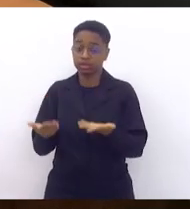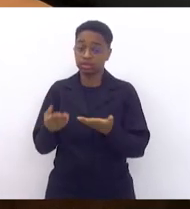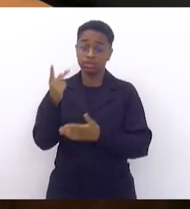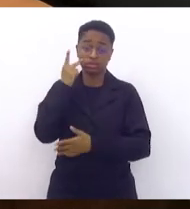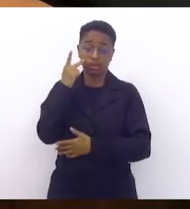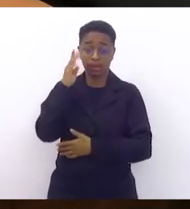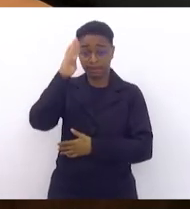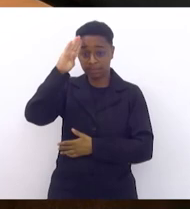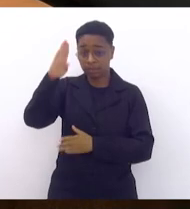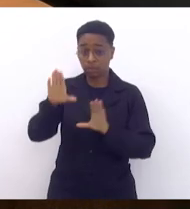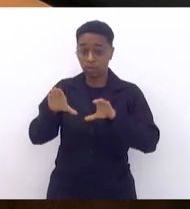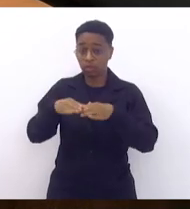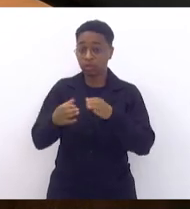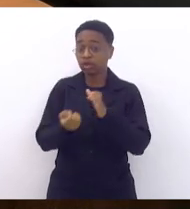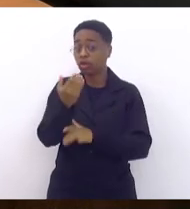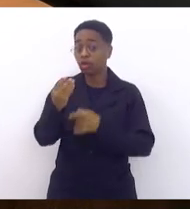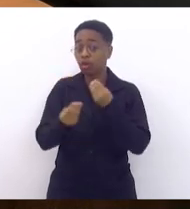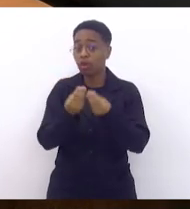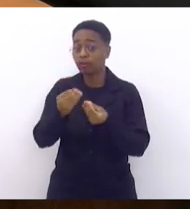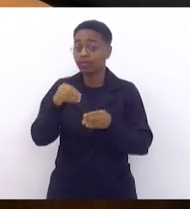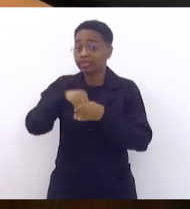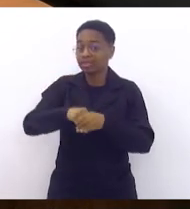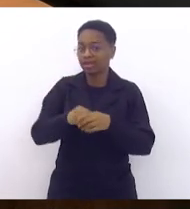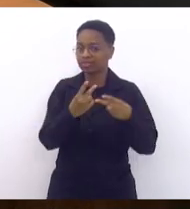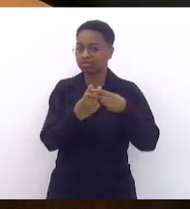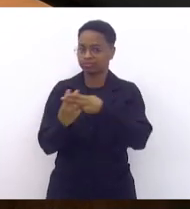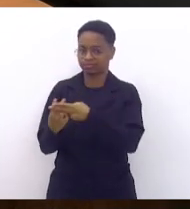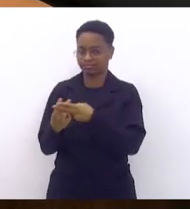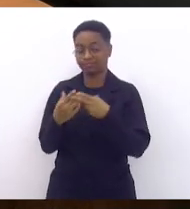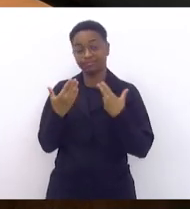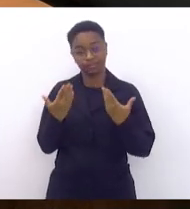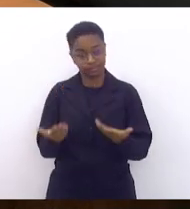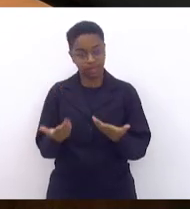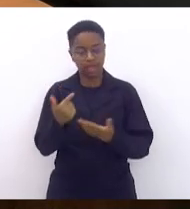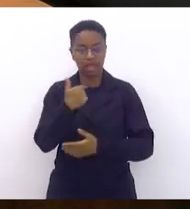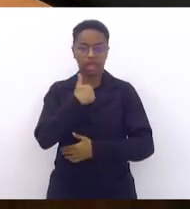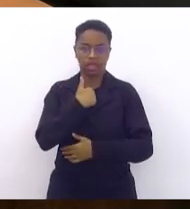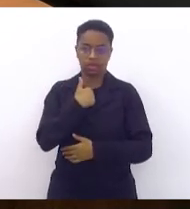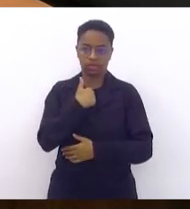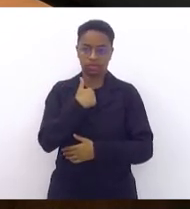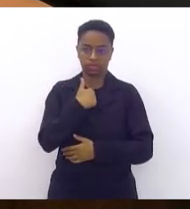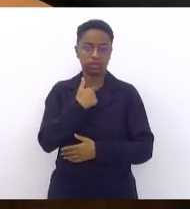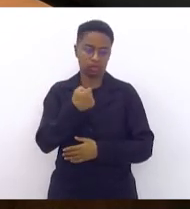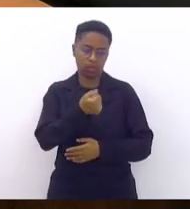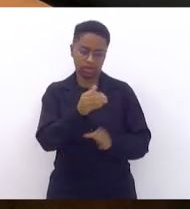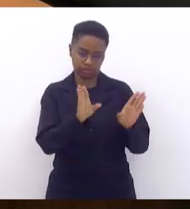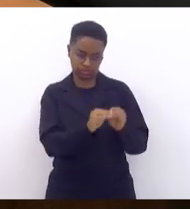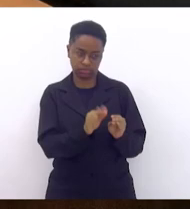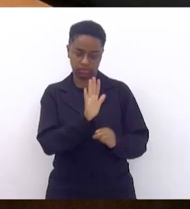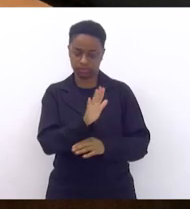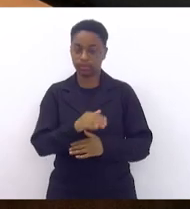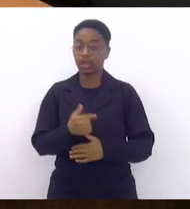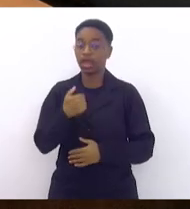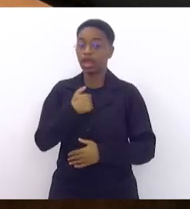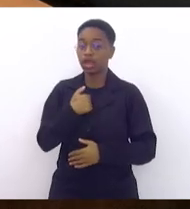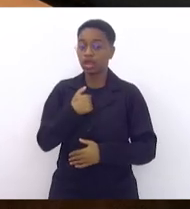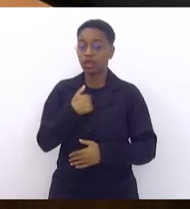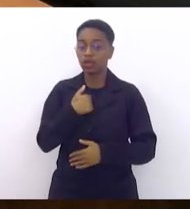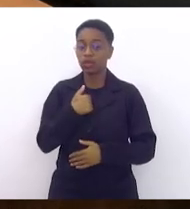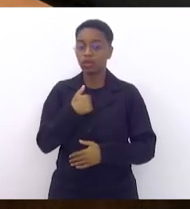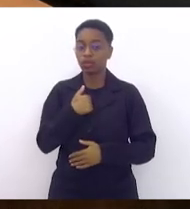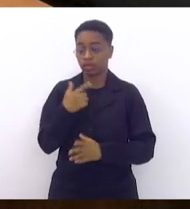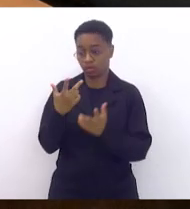principais gangues se formou dentro dos presídios. Portanto, eu... Para concluir. Eu,